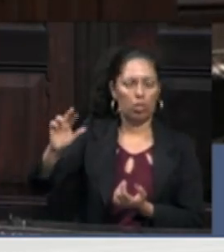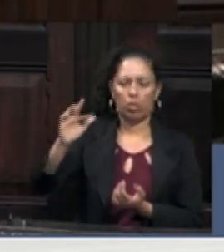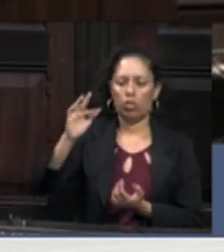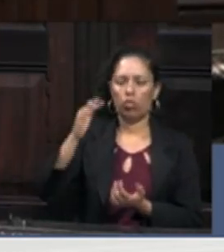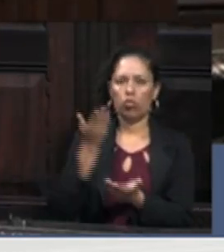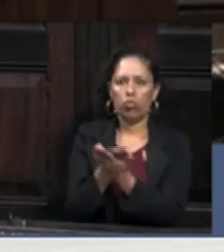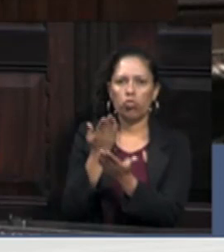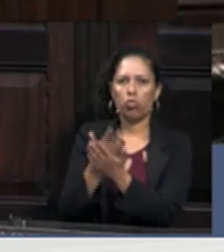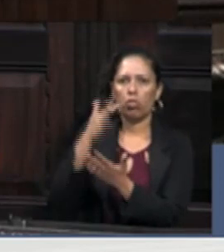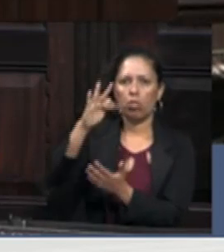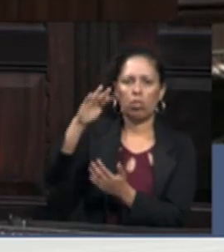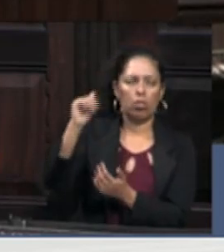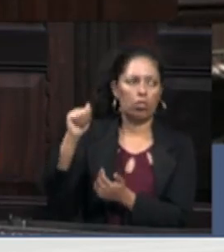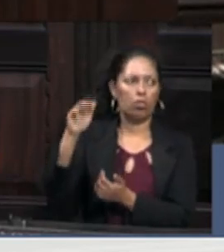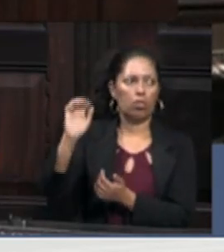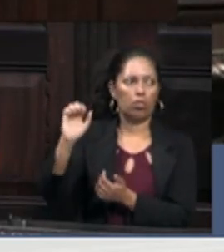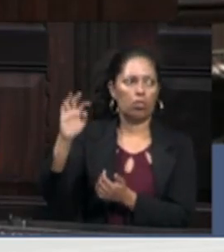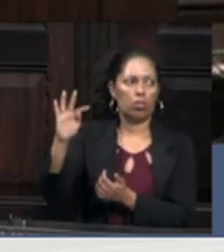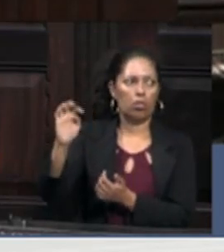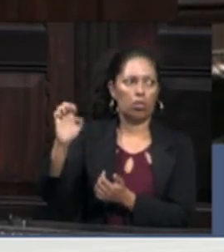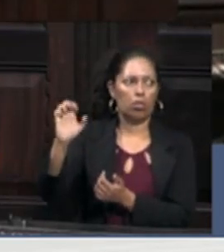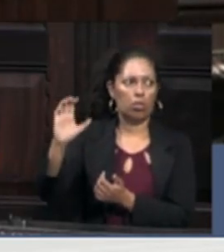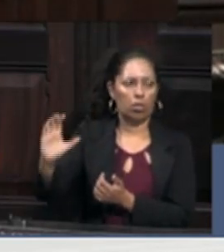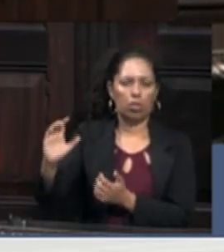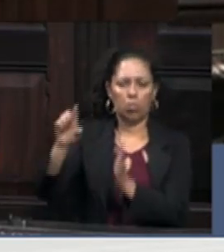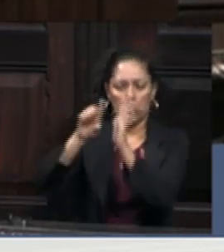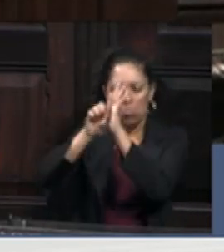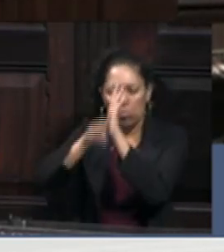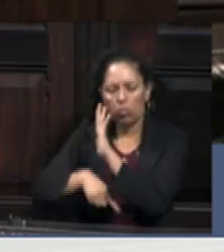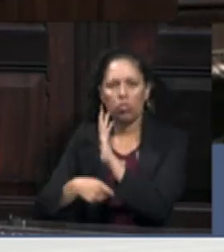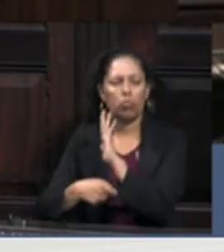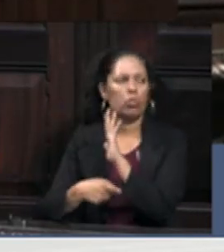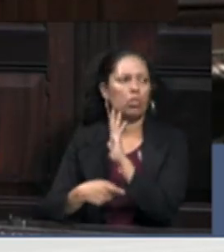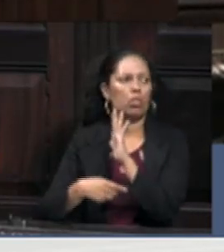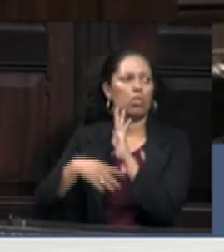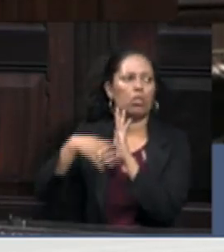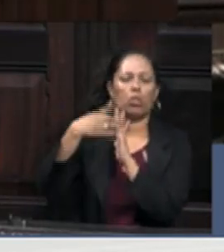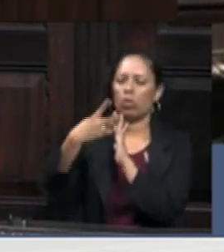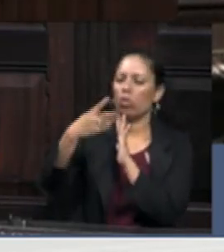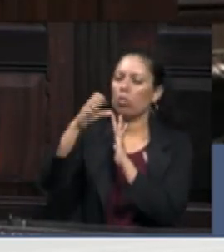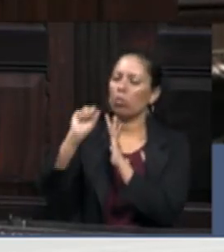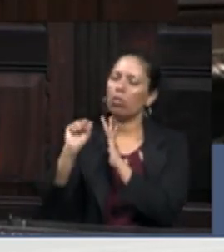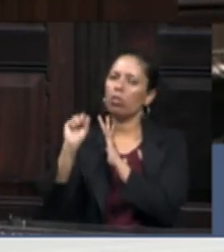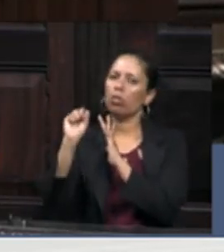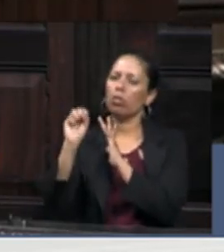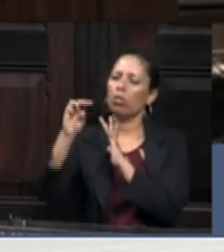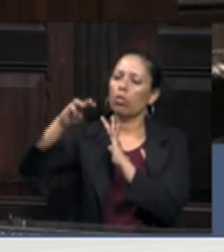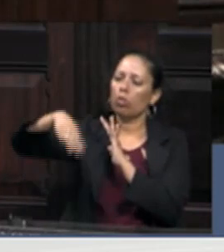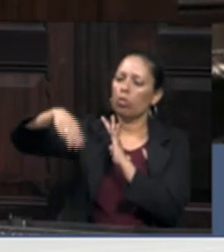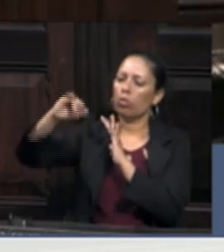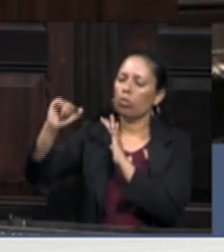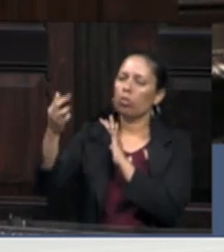FAETEC terá um orçamento diminuído de 48 milhões.